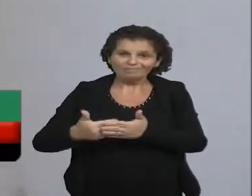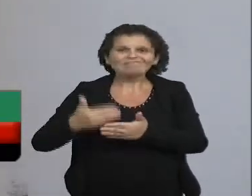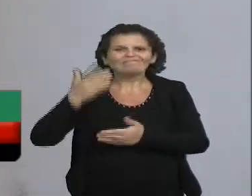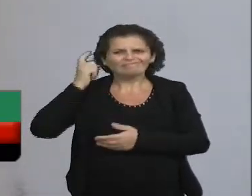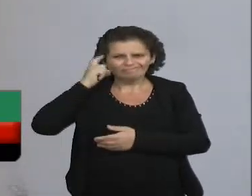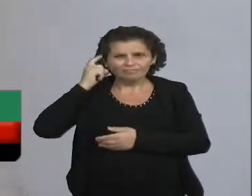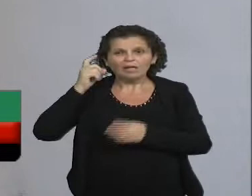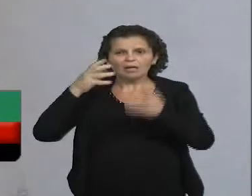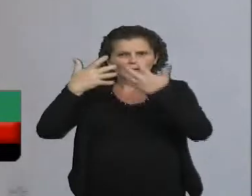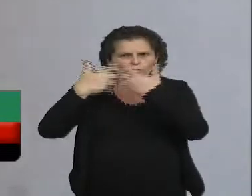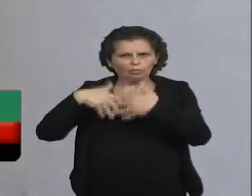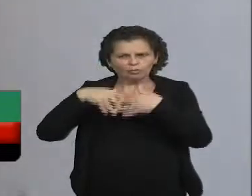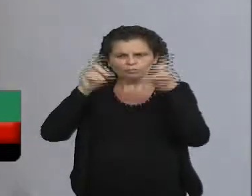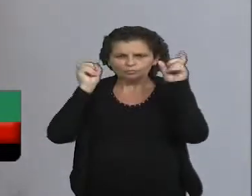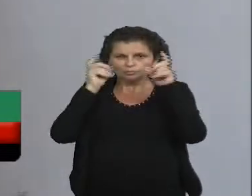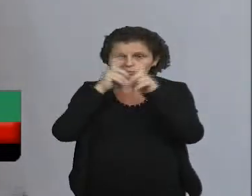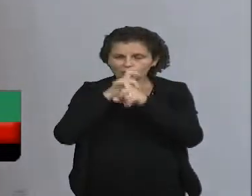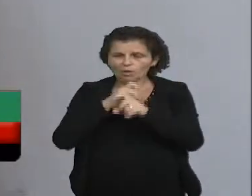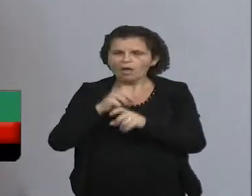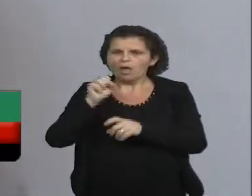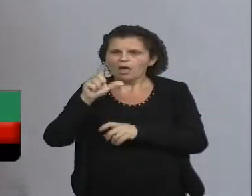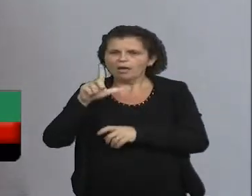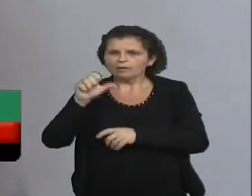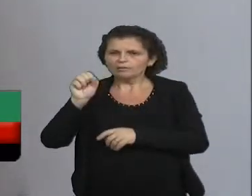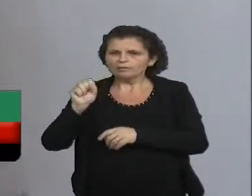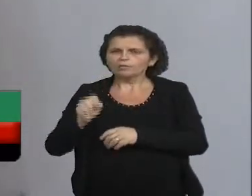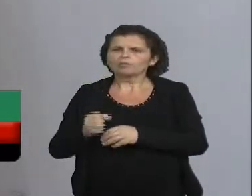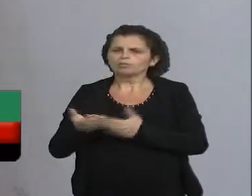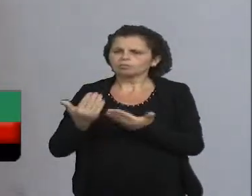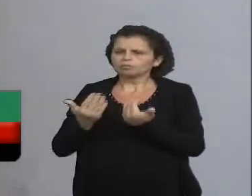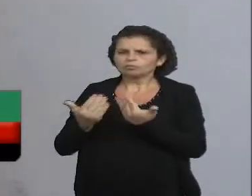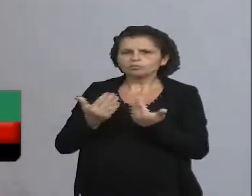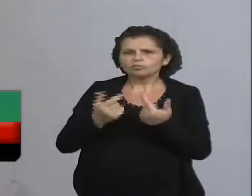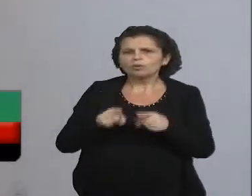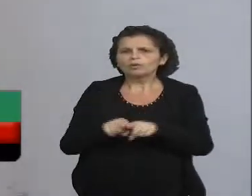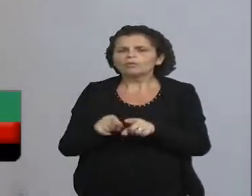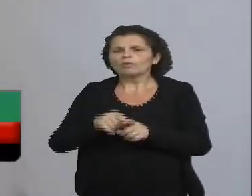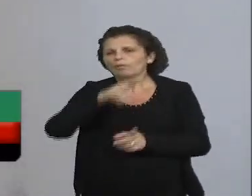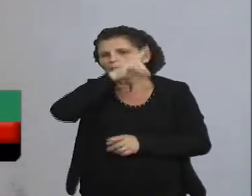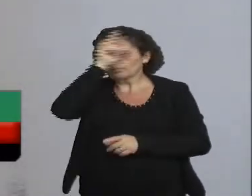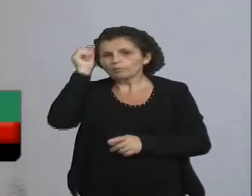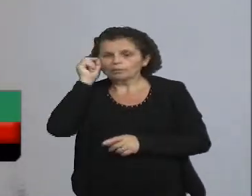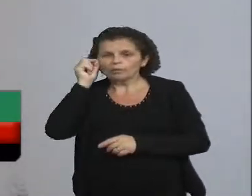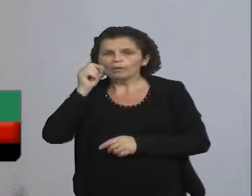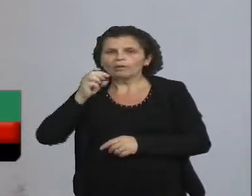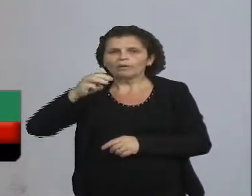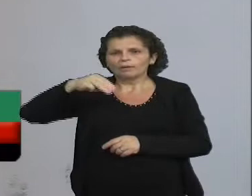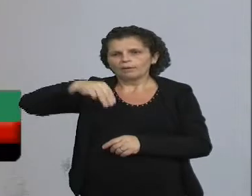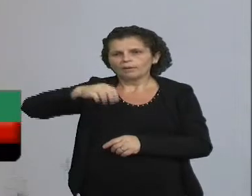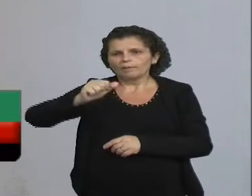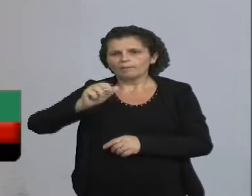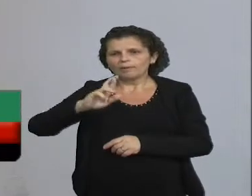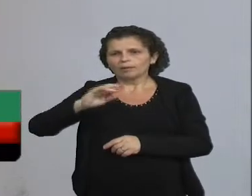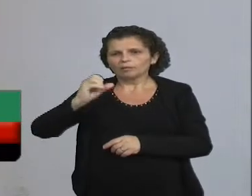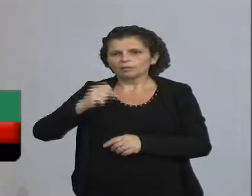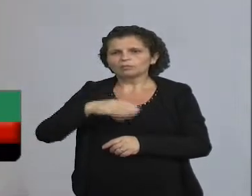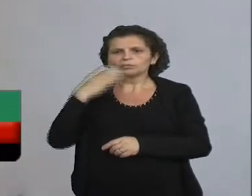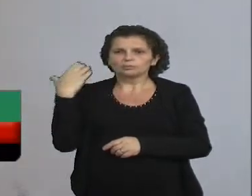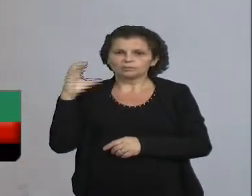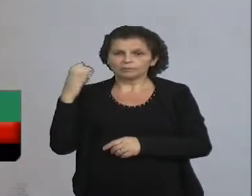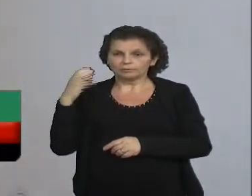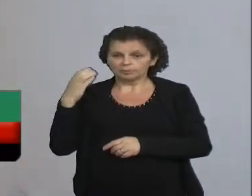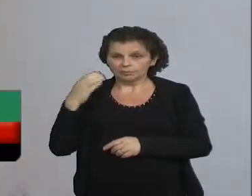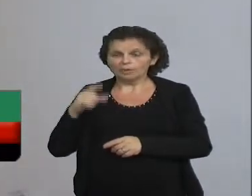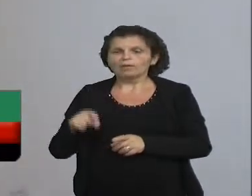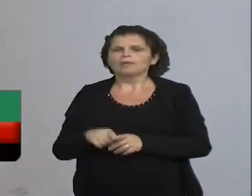sabemos que tem, a vereadora Elza colocou que esteve conversando com o prefeito Marcos Neves, prefeito de